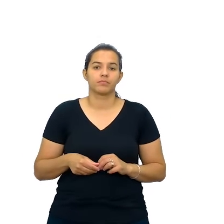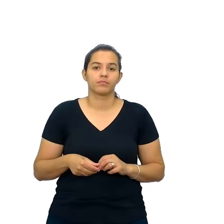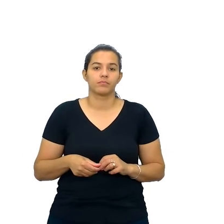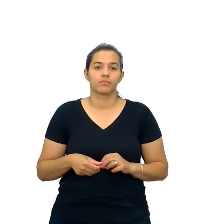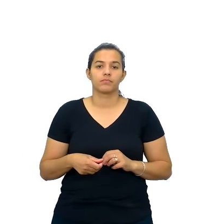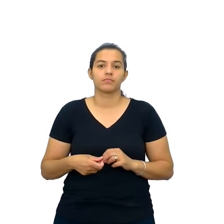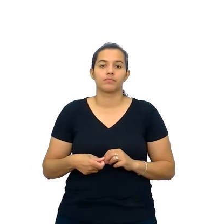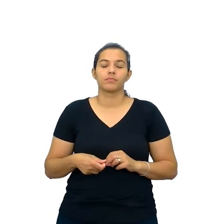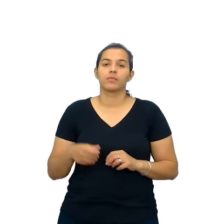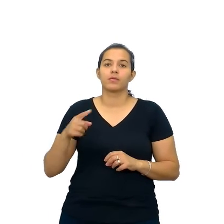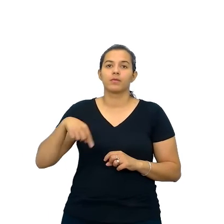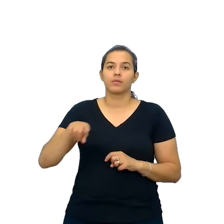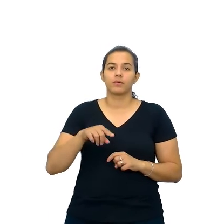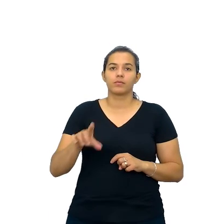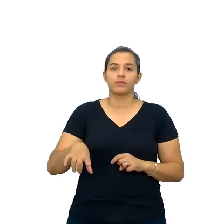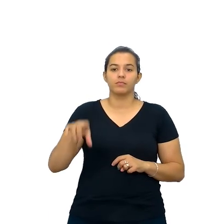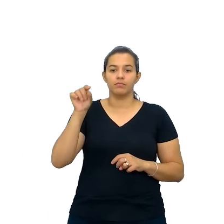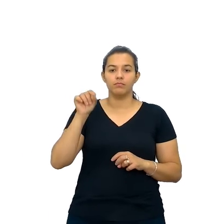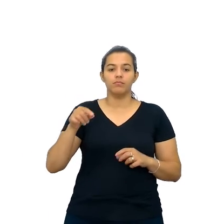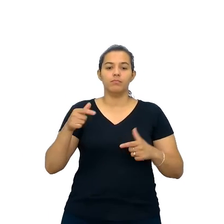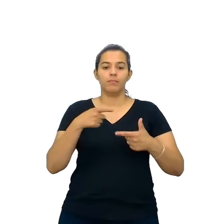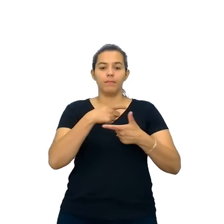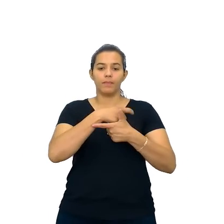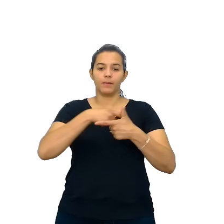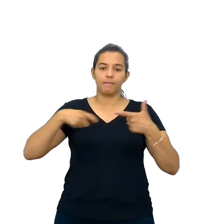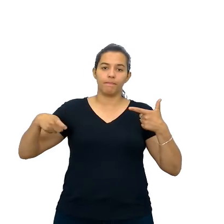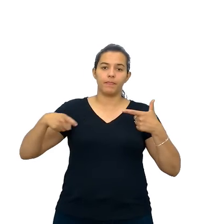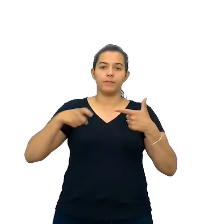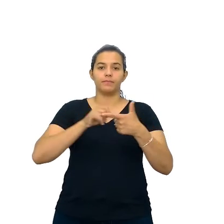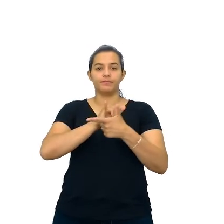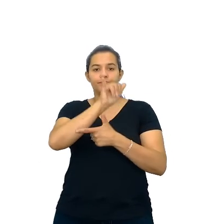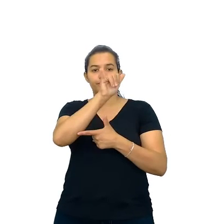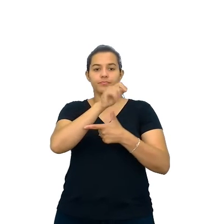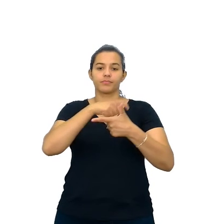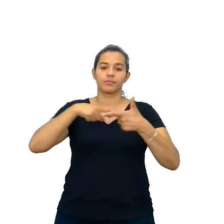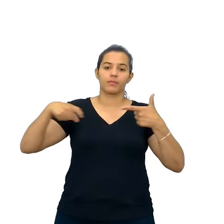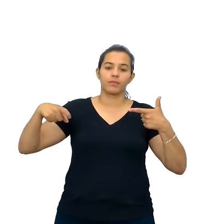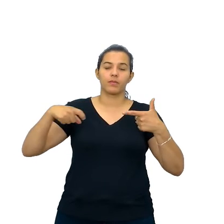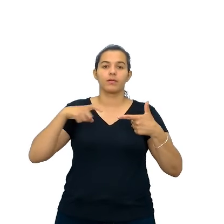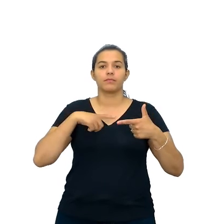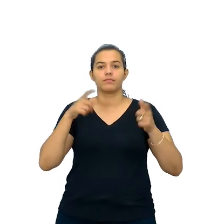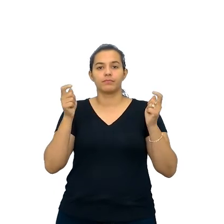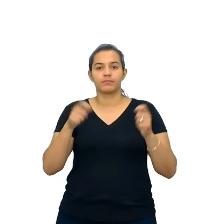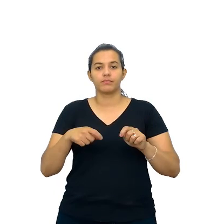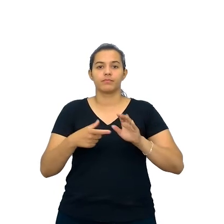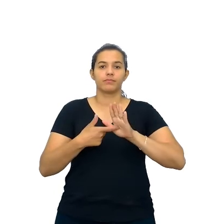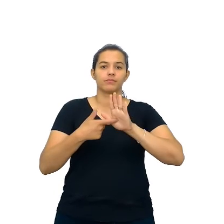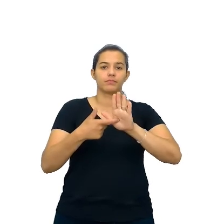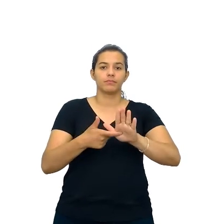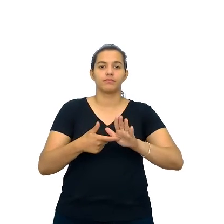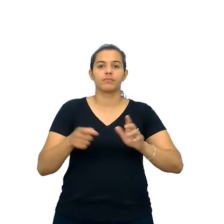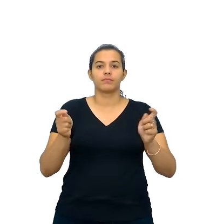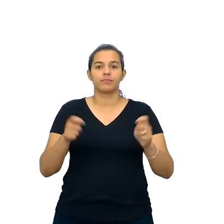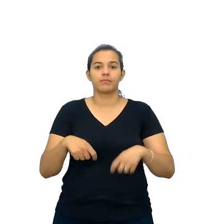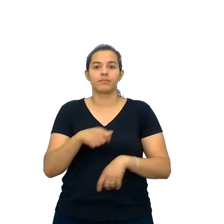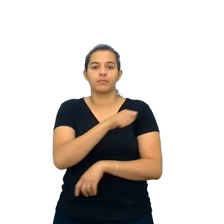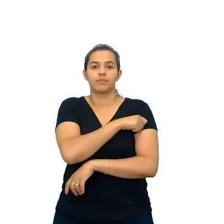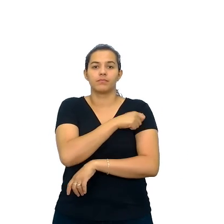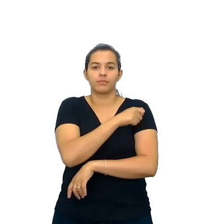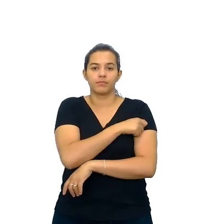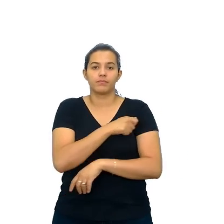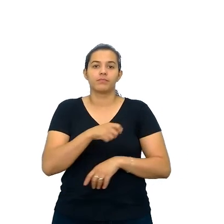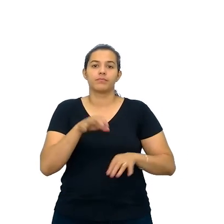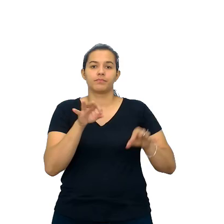Ele denomina aqui o eixo de x e y, né? Posicionando o aluno em abscissas